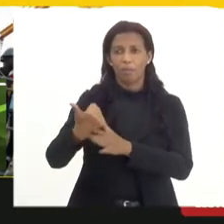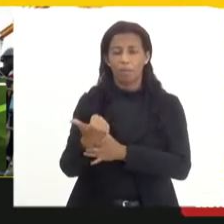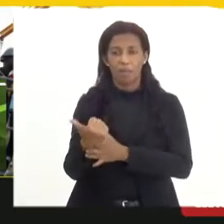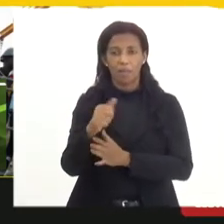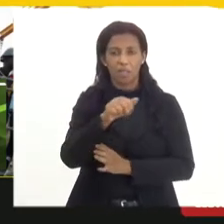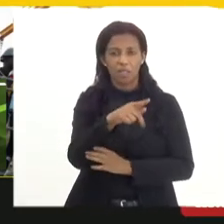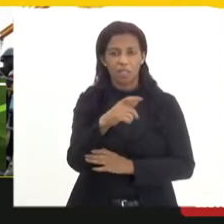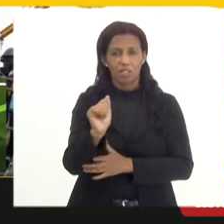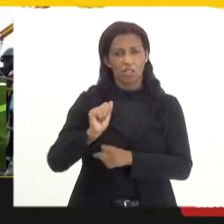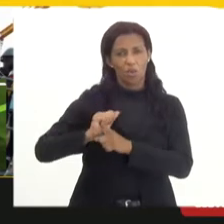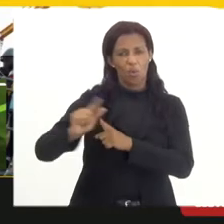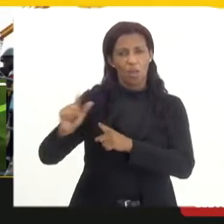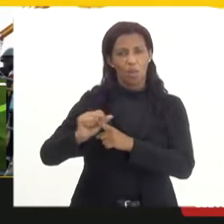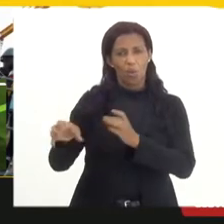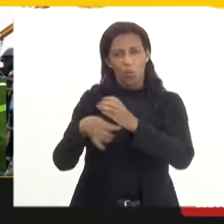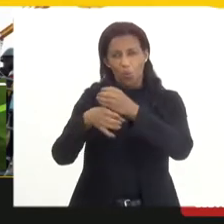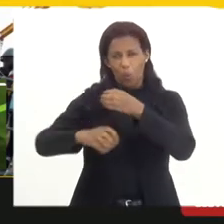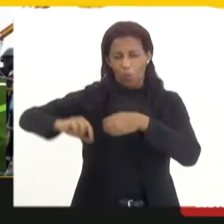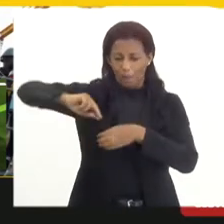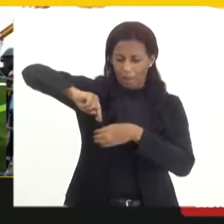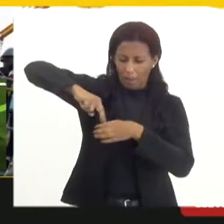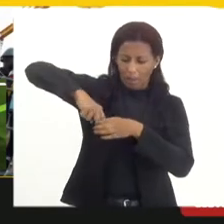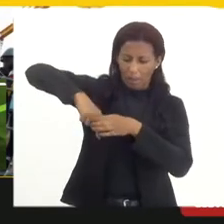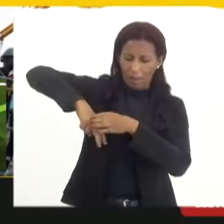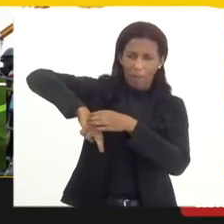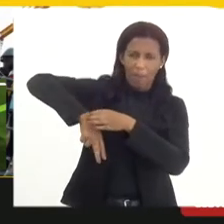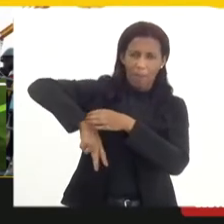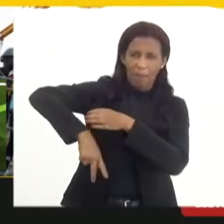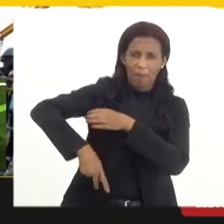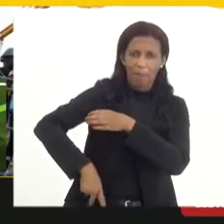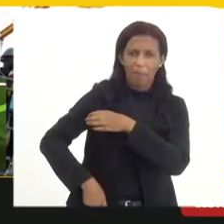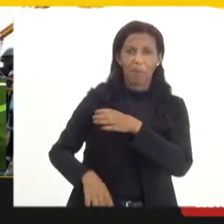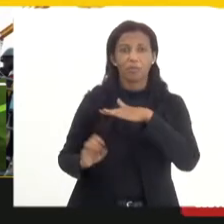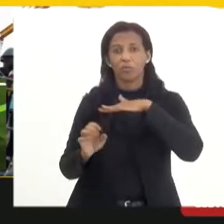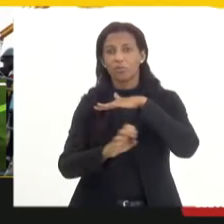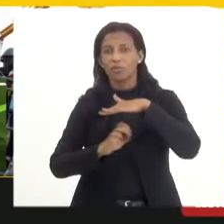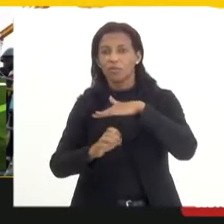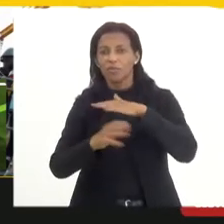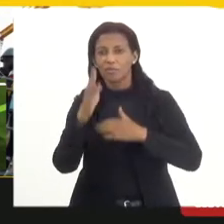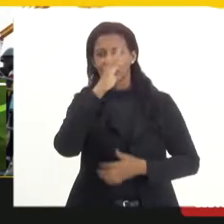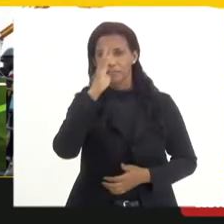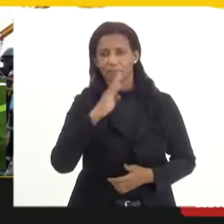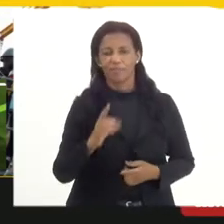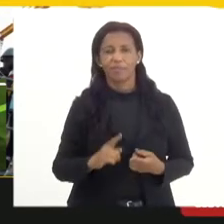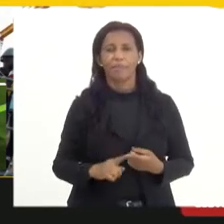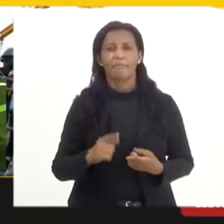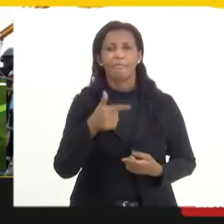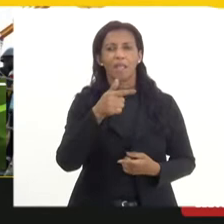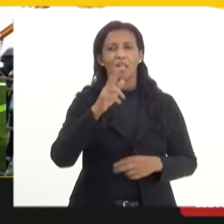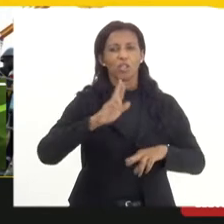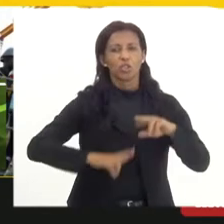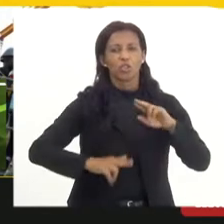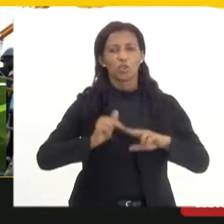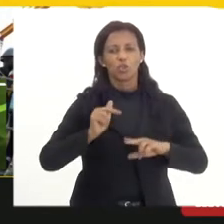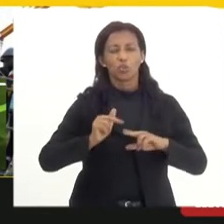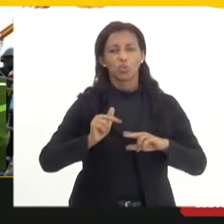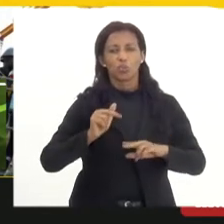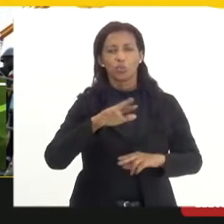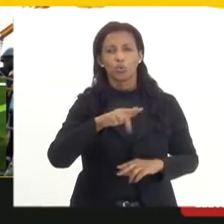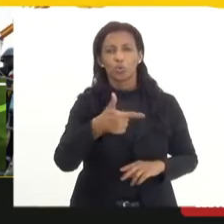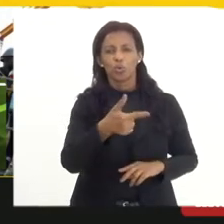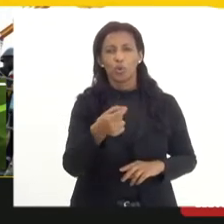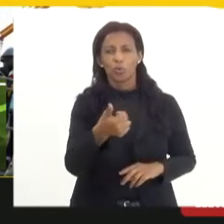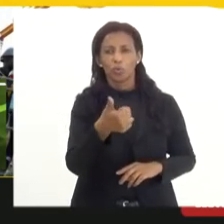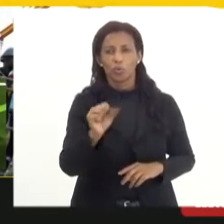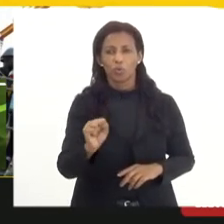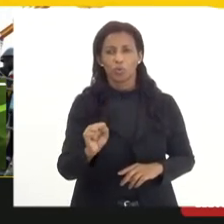Shell alugou uma sonda de perfuração de uma empresa brasileira. Em julho de 2018, novamente, contratamos